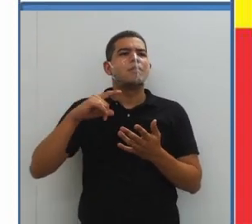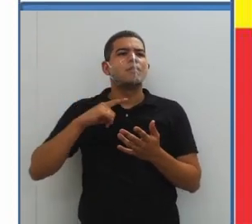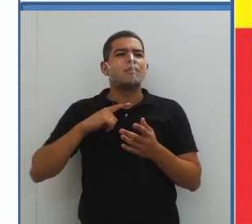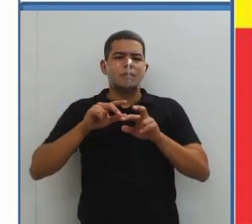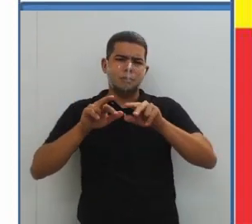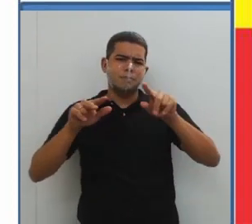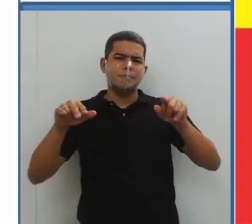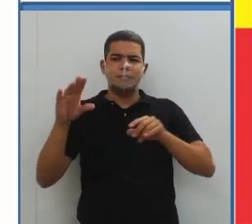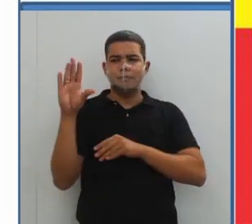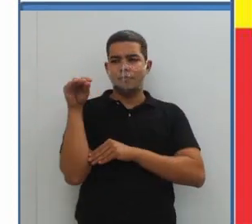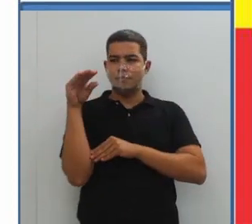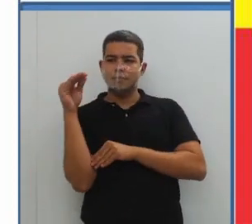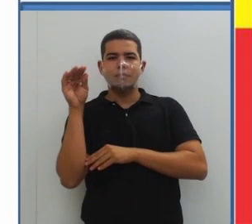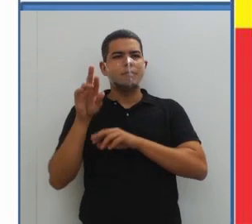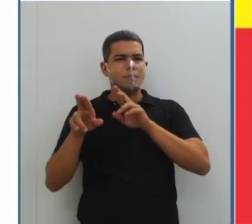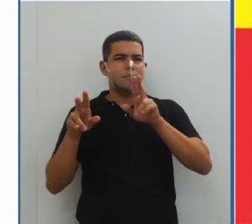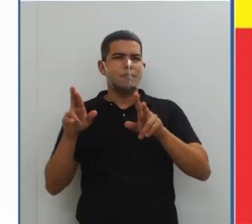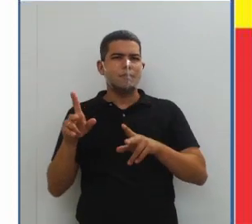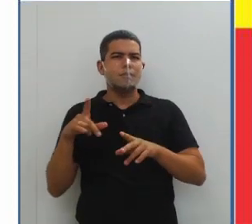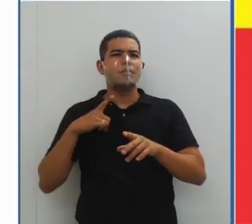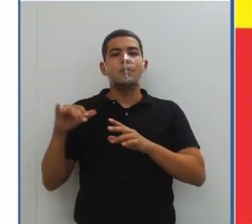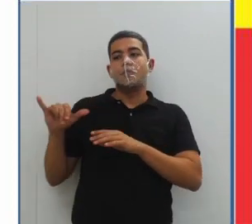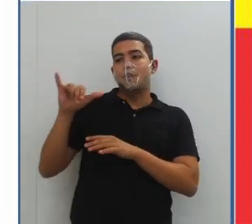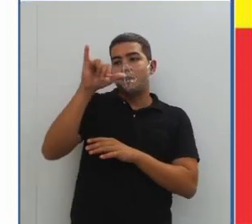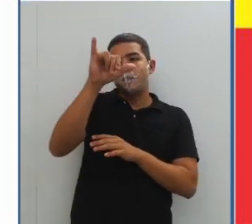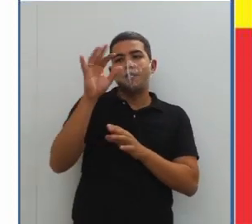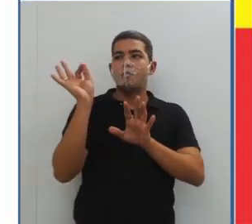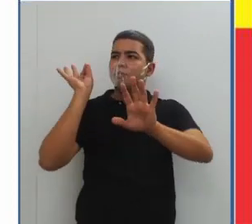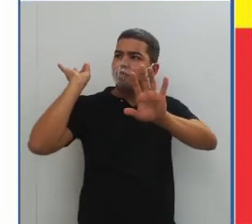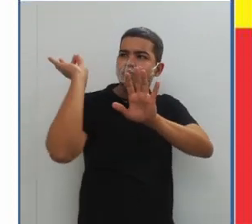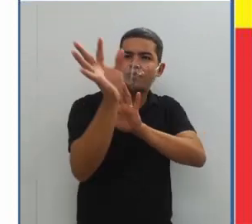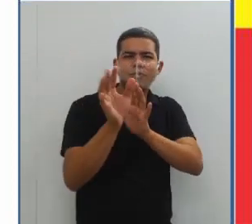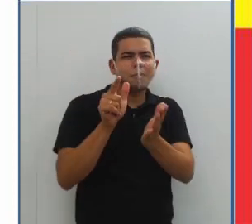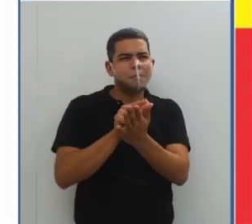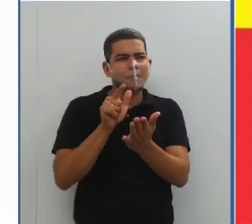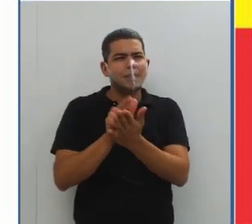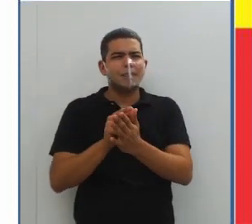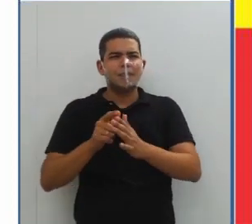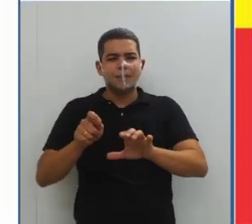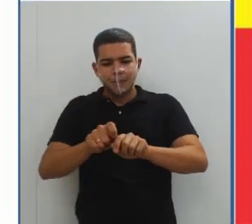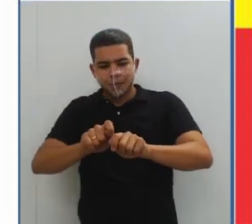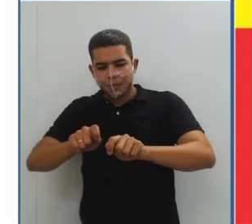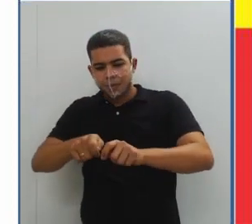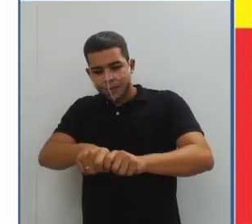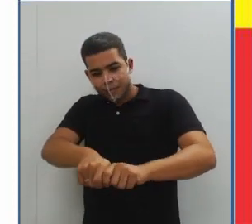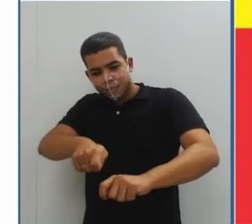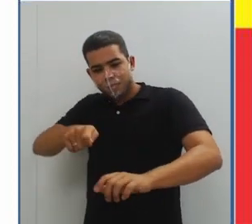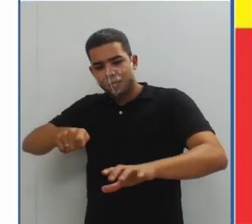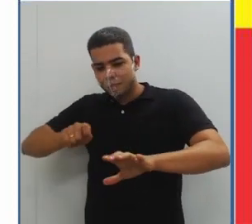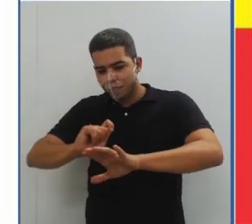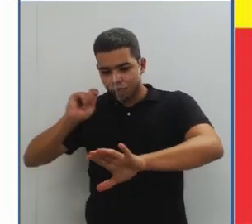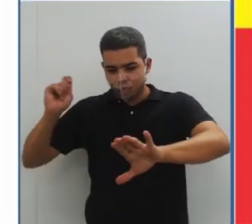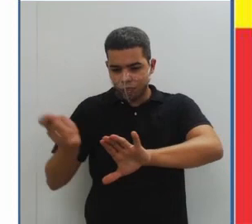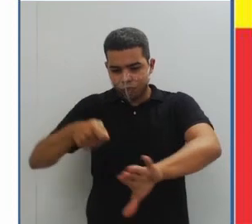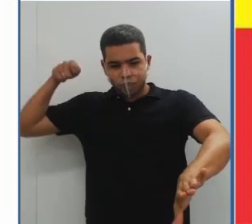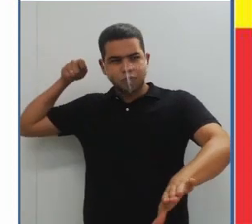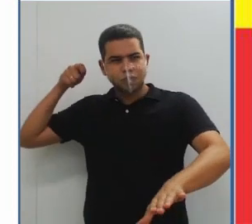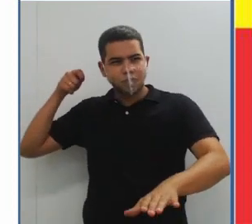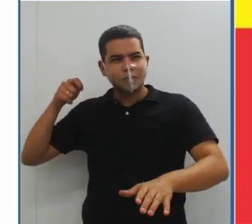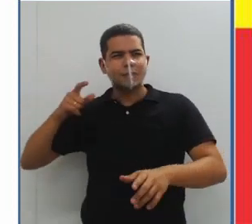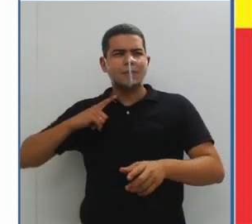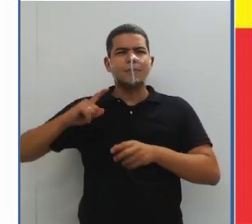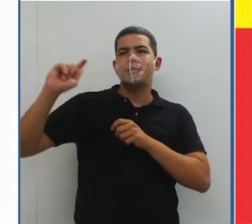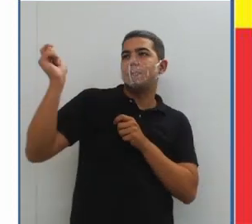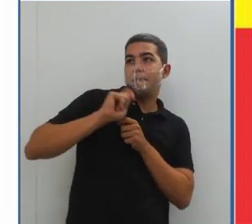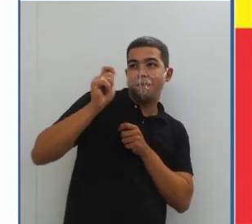fantoche é uma outra coisa também. Aviãozinho de papel, peão, papagaio, pipa, né? Que peão e